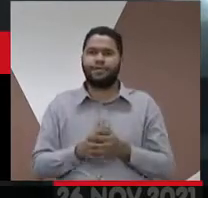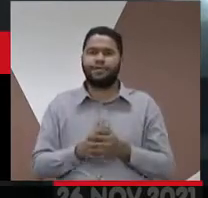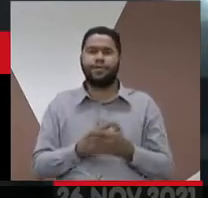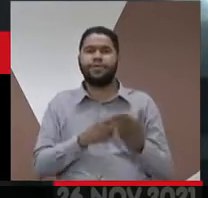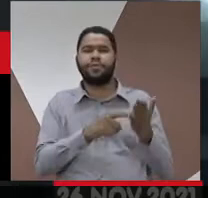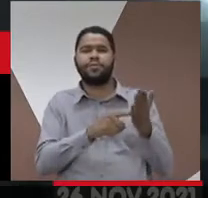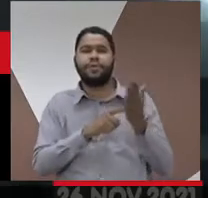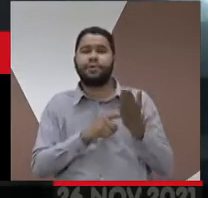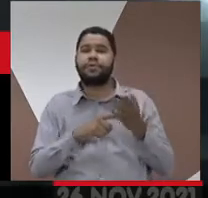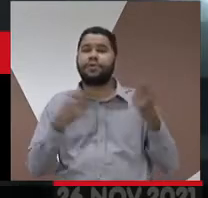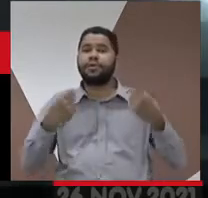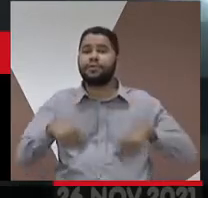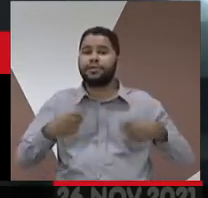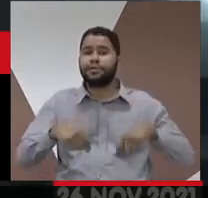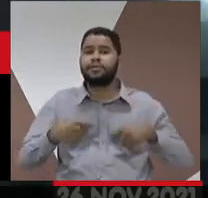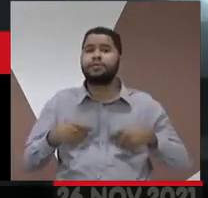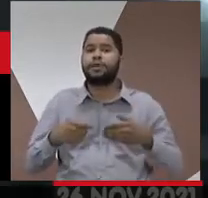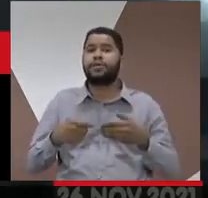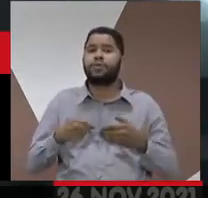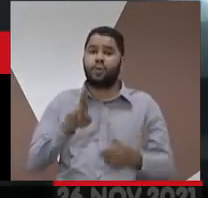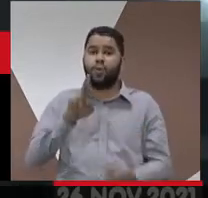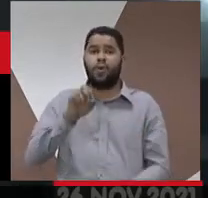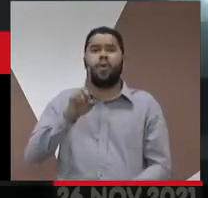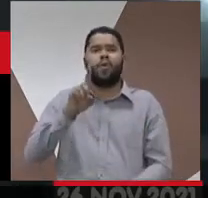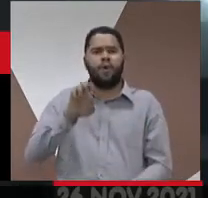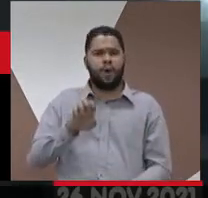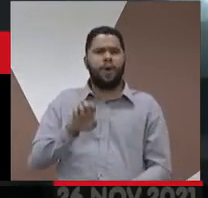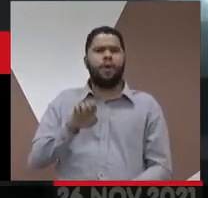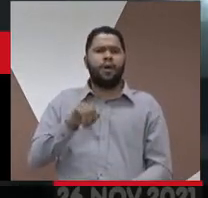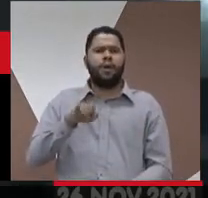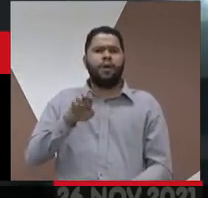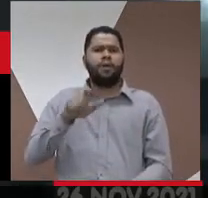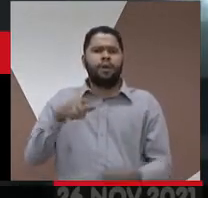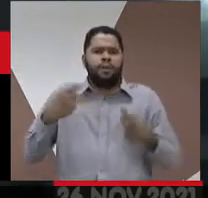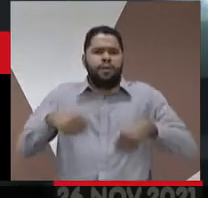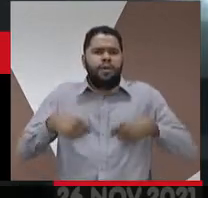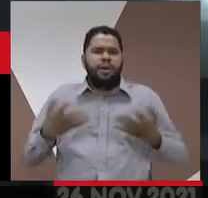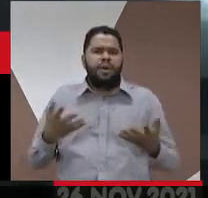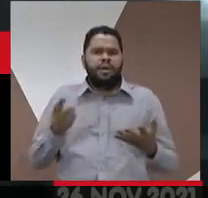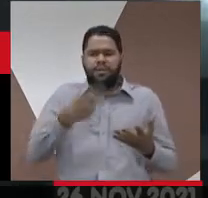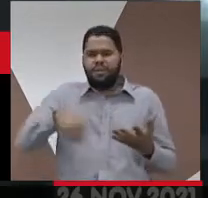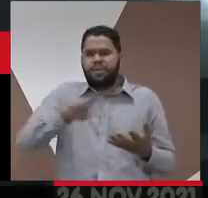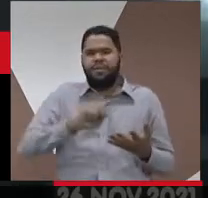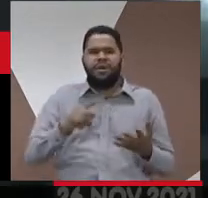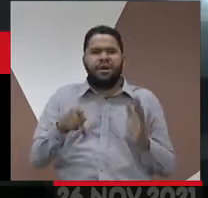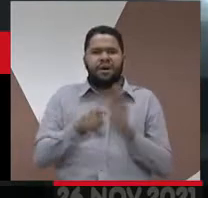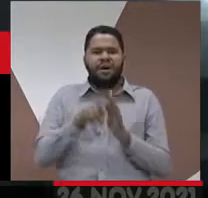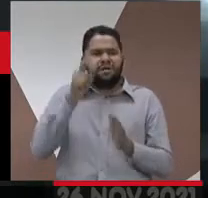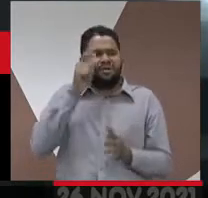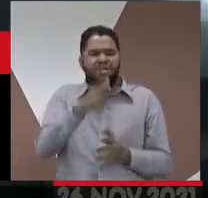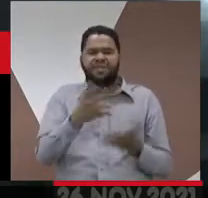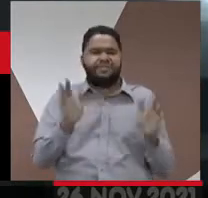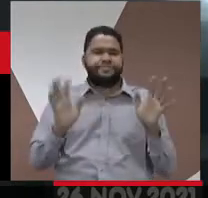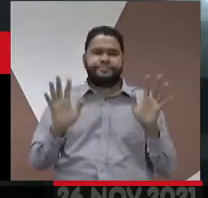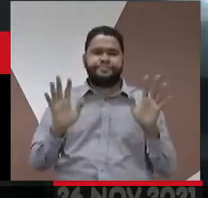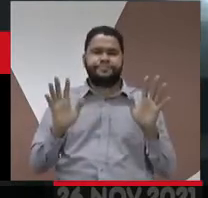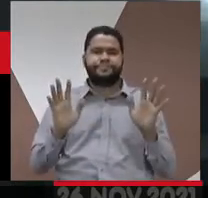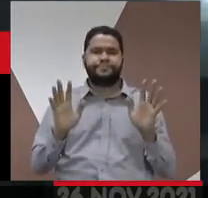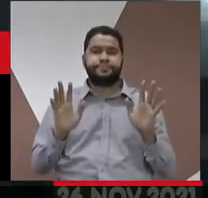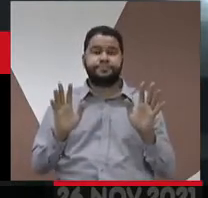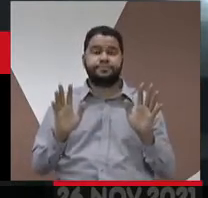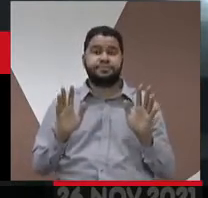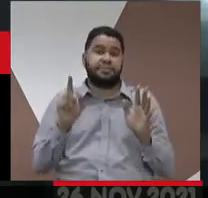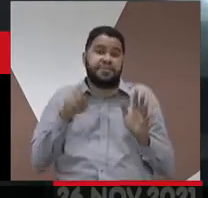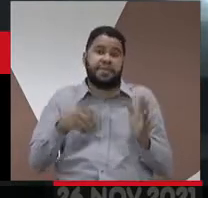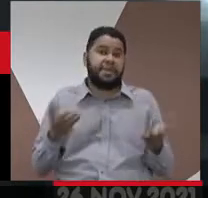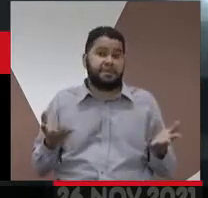a necessidade do rodoanel. Temos que fazer o rodoanel. Nós queremos saber, não interessa onde passa. É essa